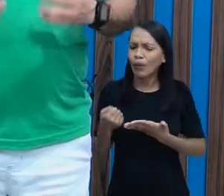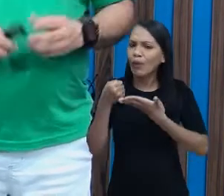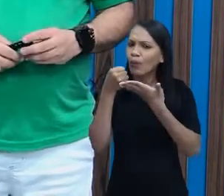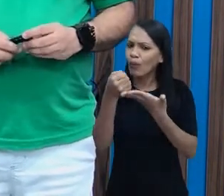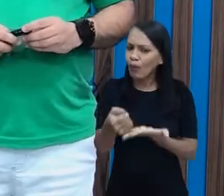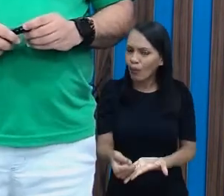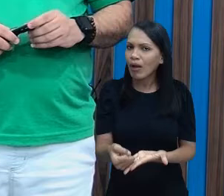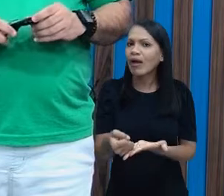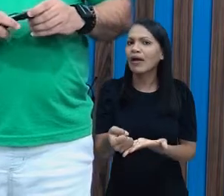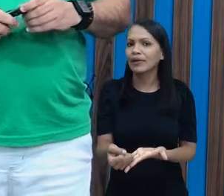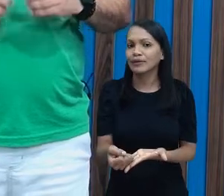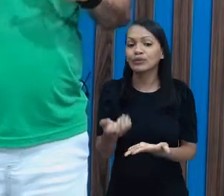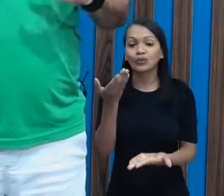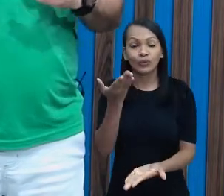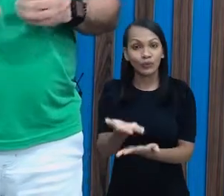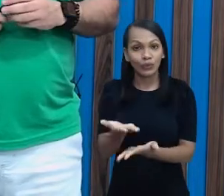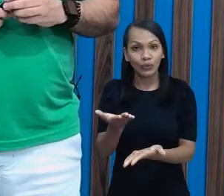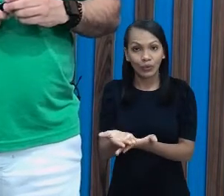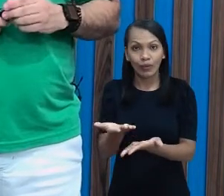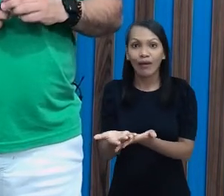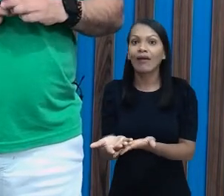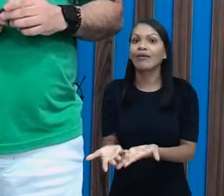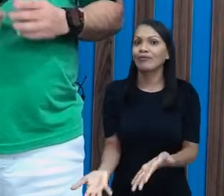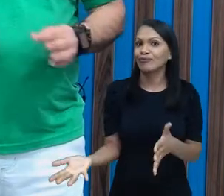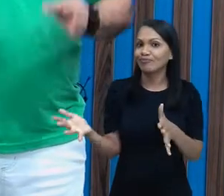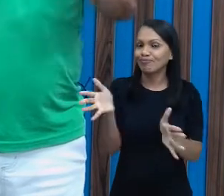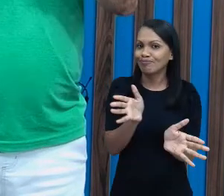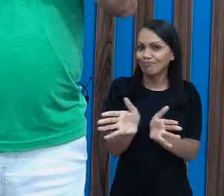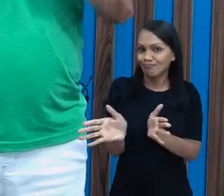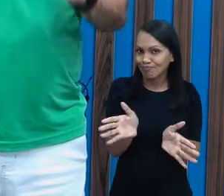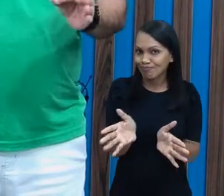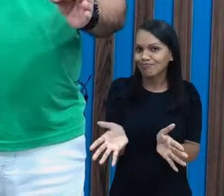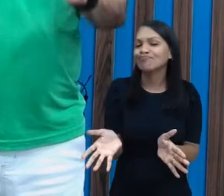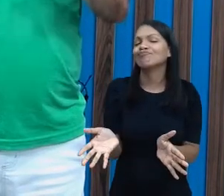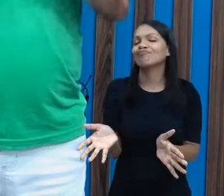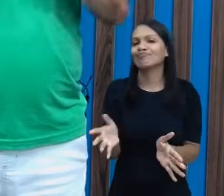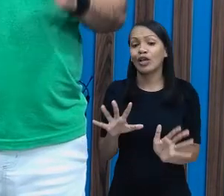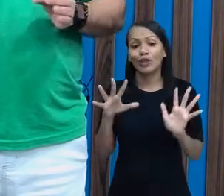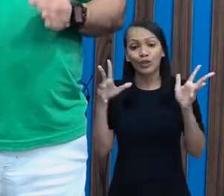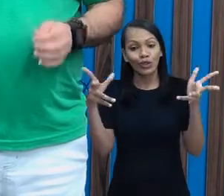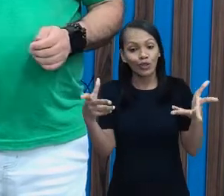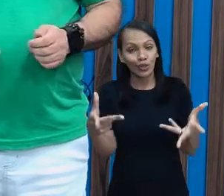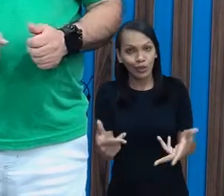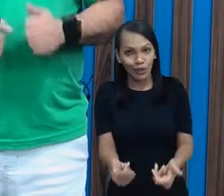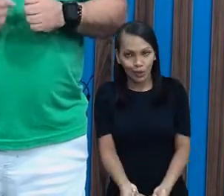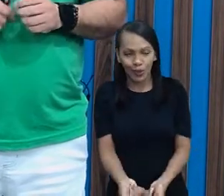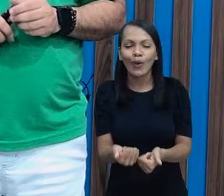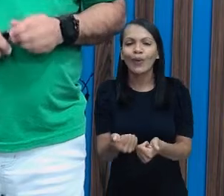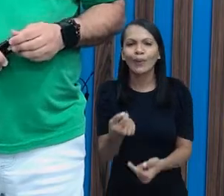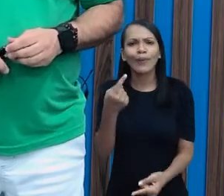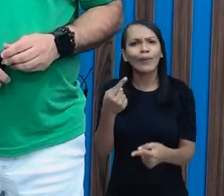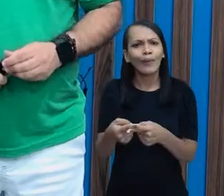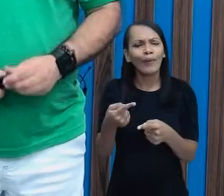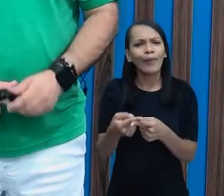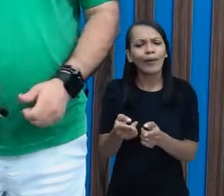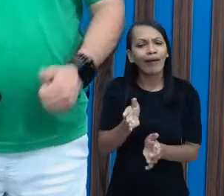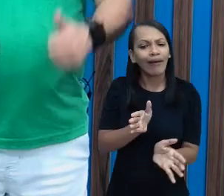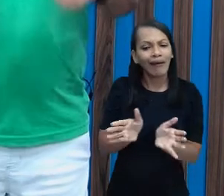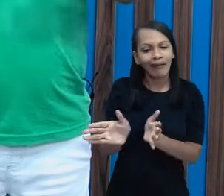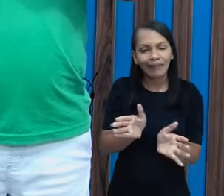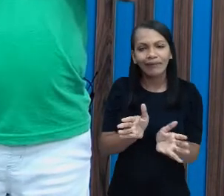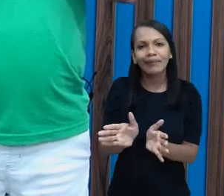nesse trabalho para que nossas aulas se tornem mais acessíveis para todos e todas, porque